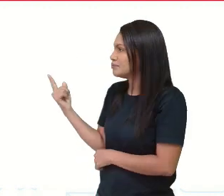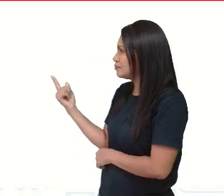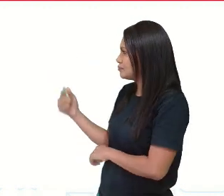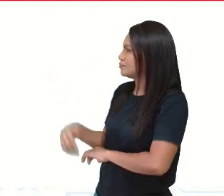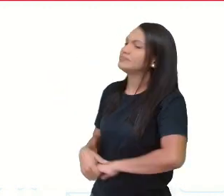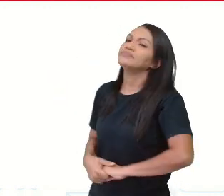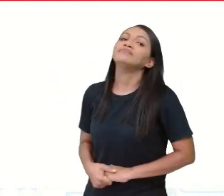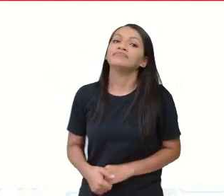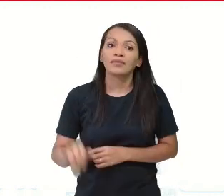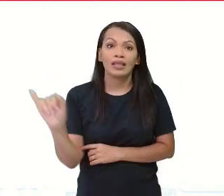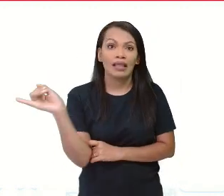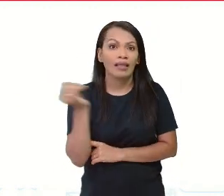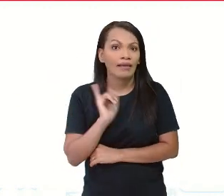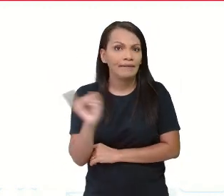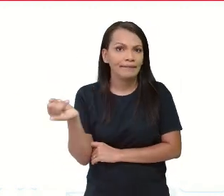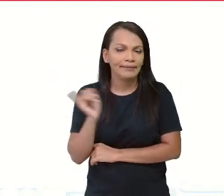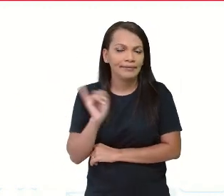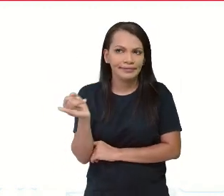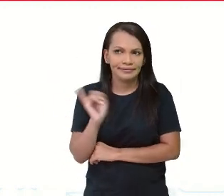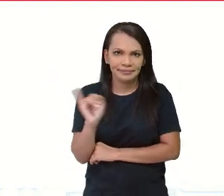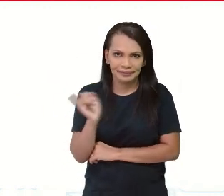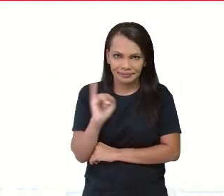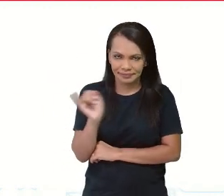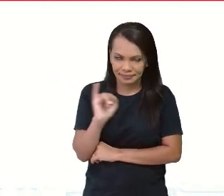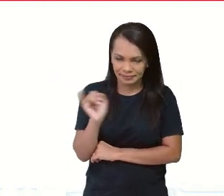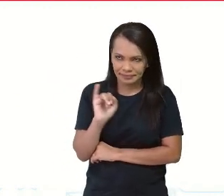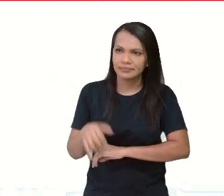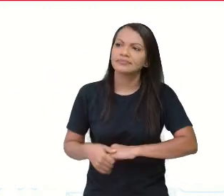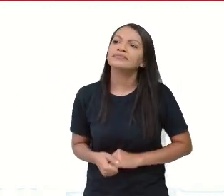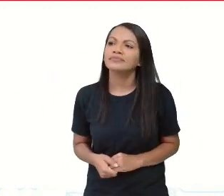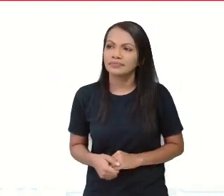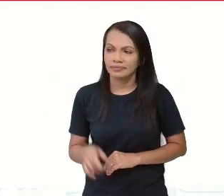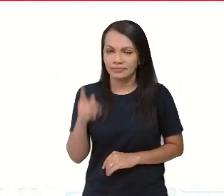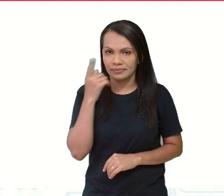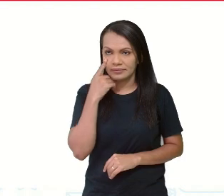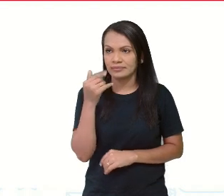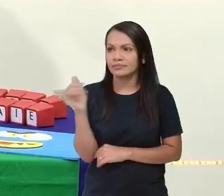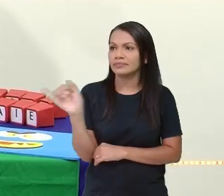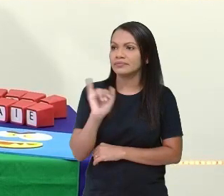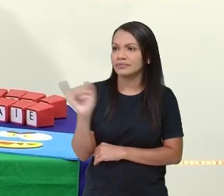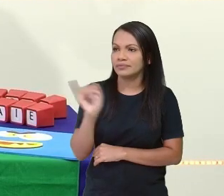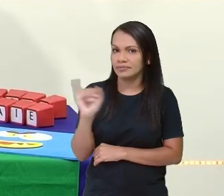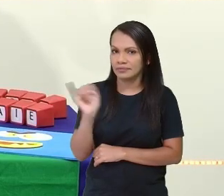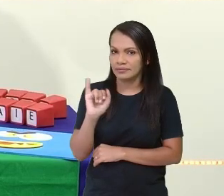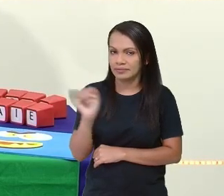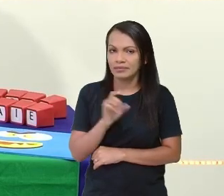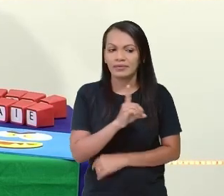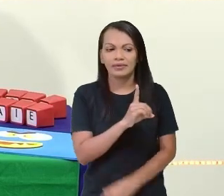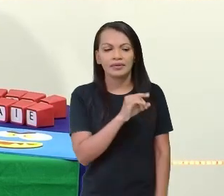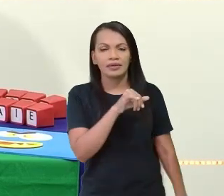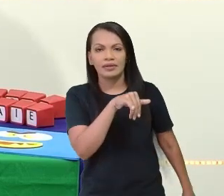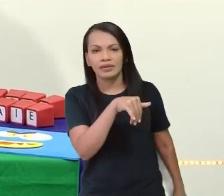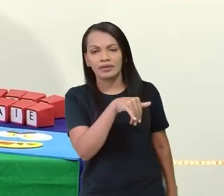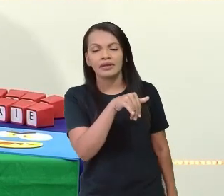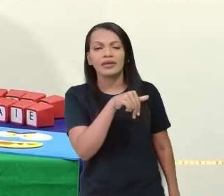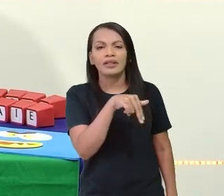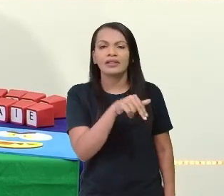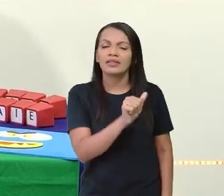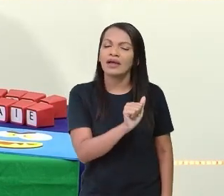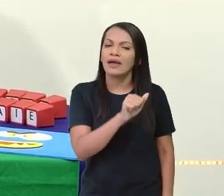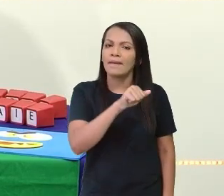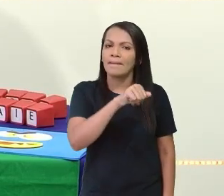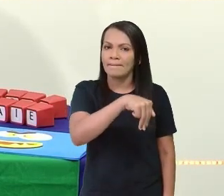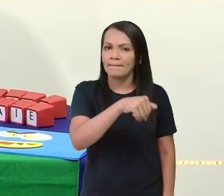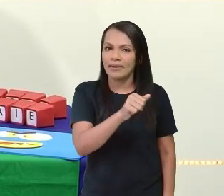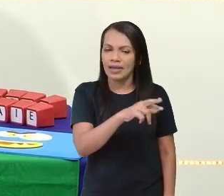gente ontem até comparou, não foi? Com a da Suíça. A Inglaterra e a Dinamarca, eu acho. Né? Vamos ver, eu acho que está